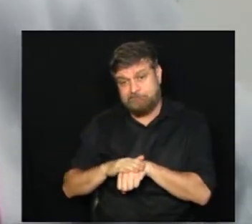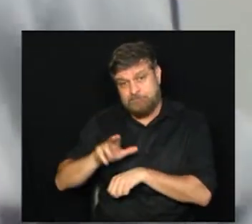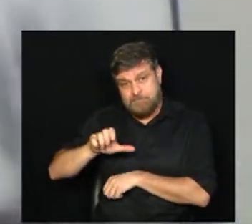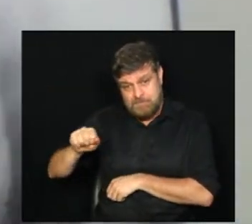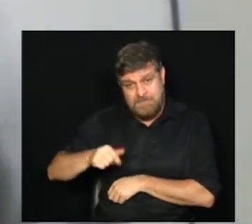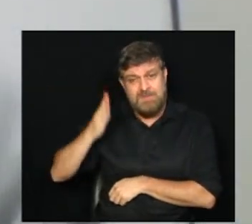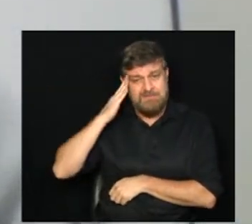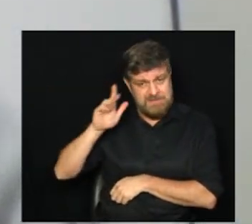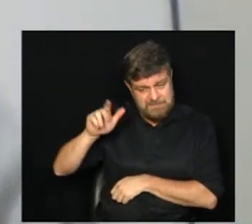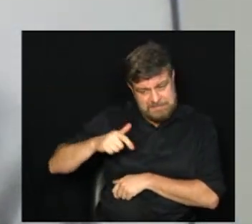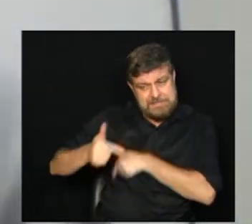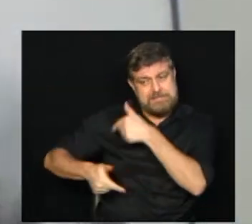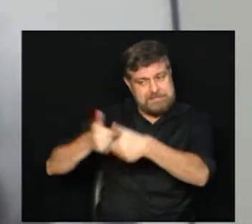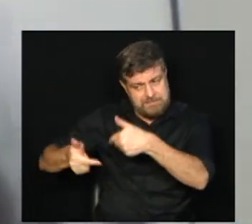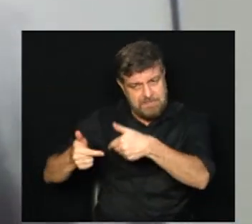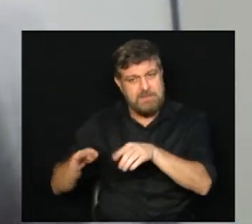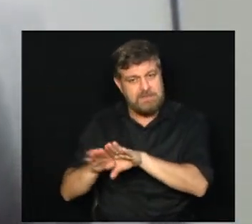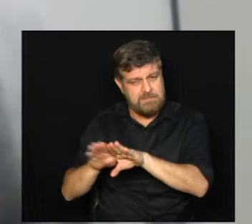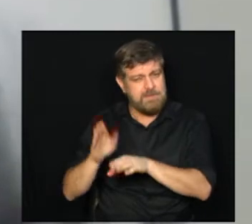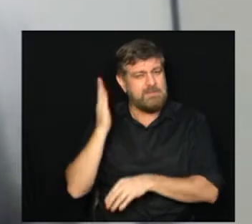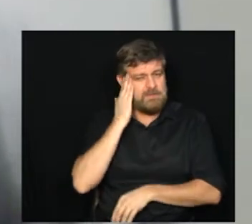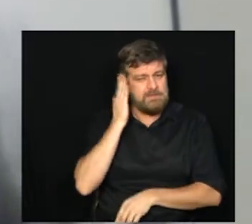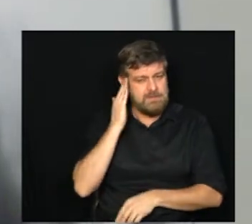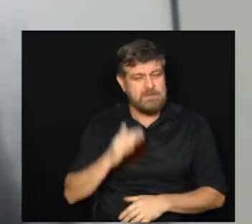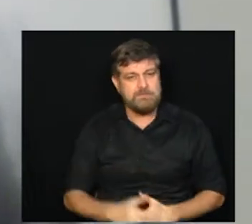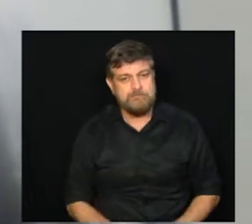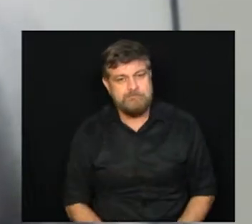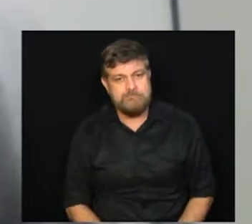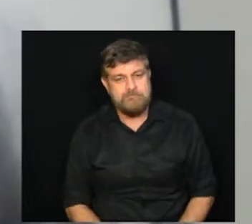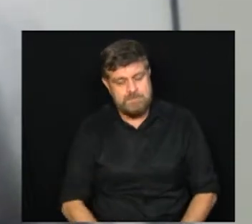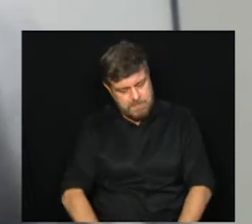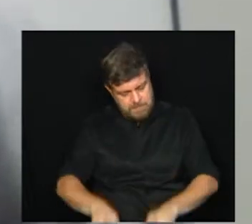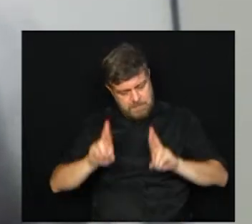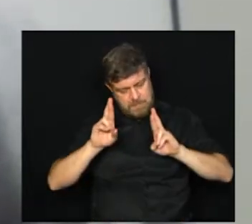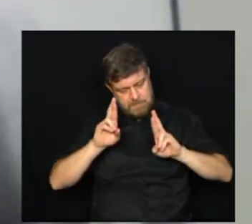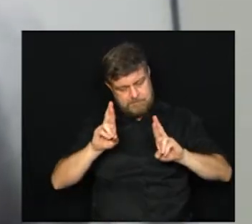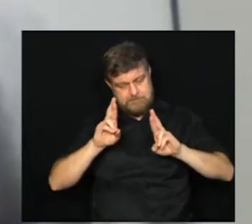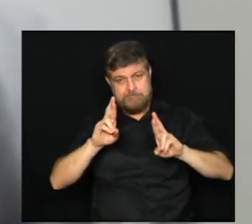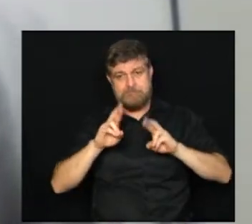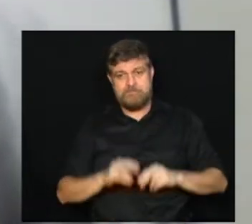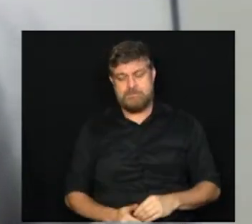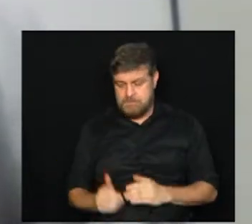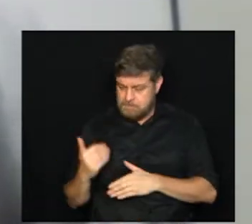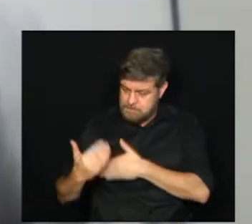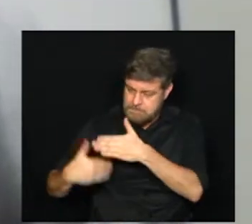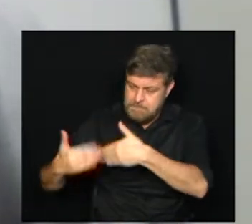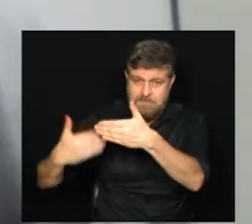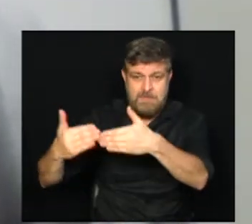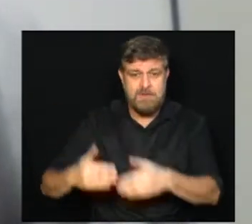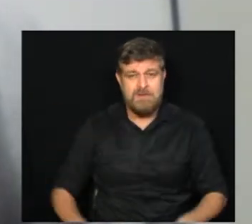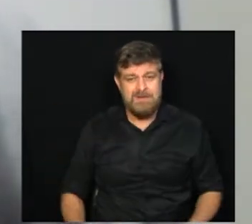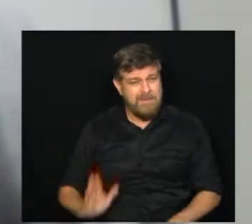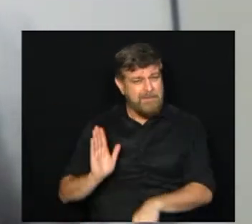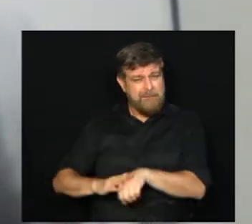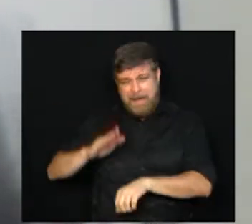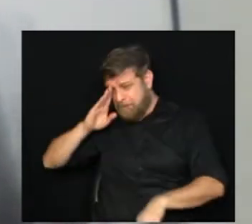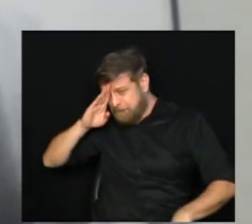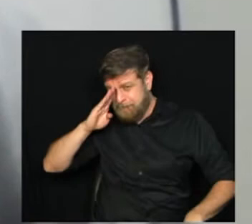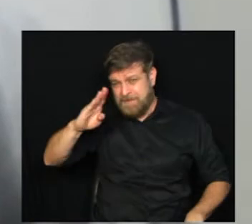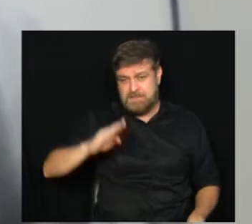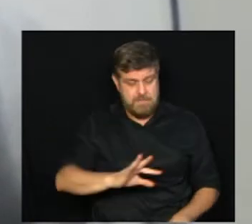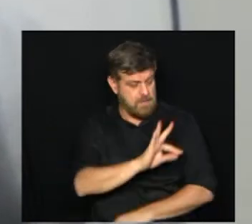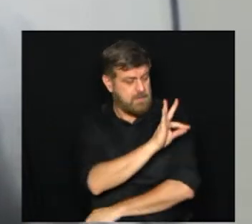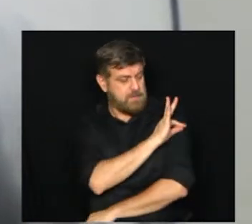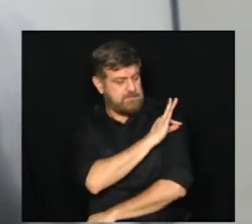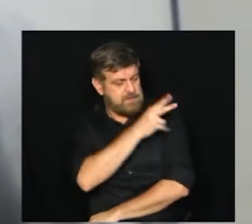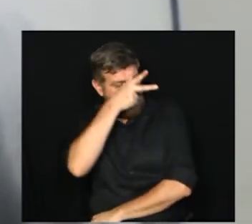aí dentro. Então, assim, espero que isso prospere, mas mais do que isso, eu espero que o executivo da